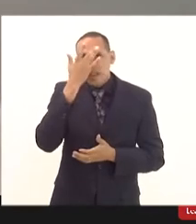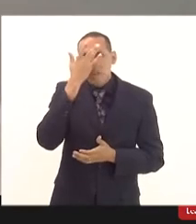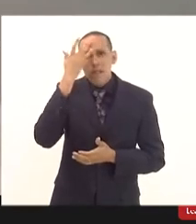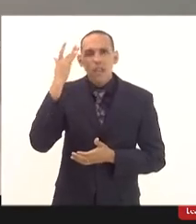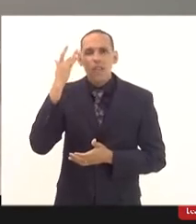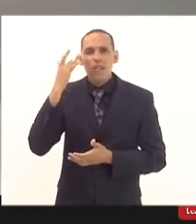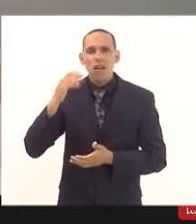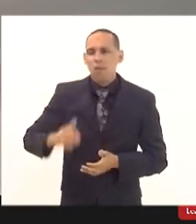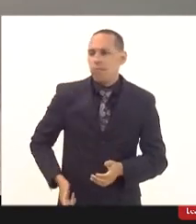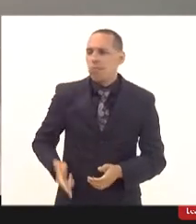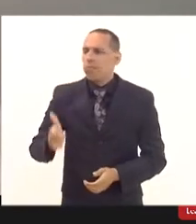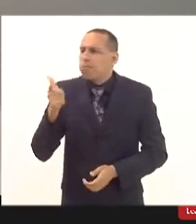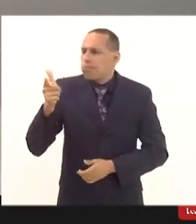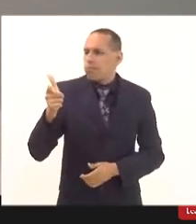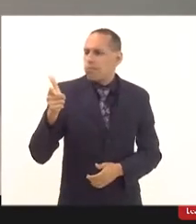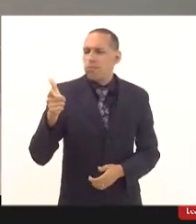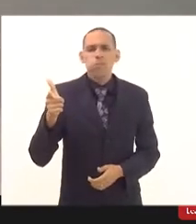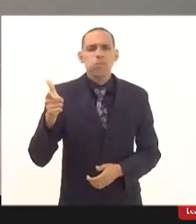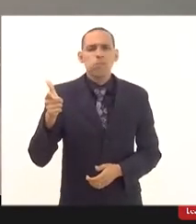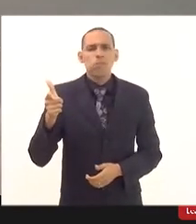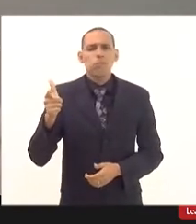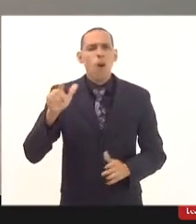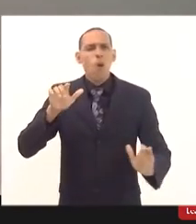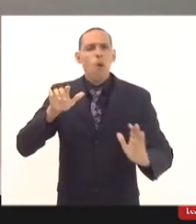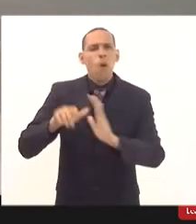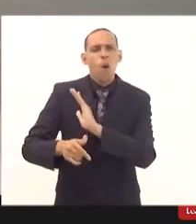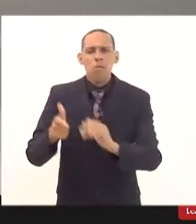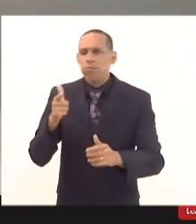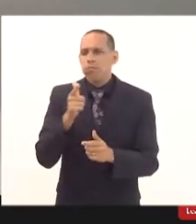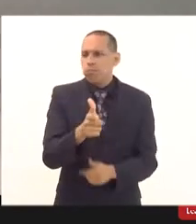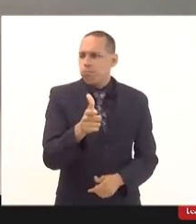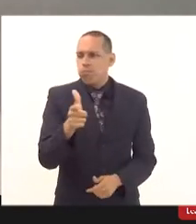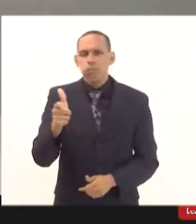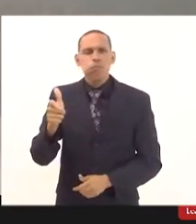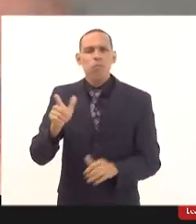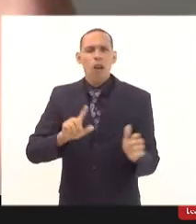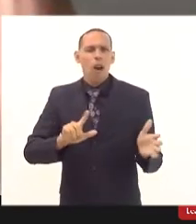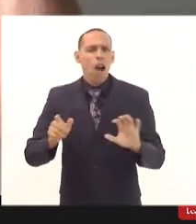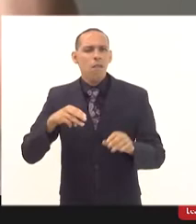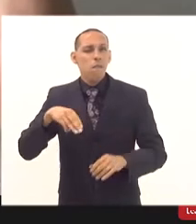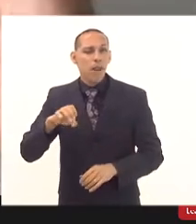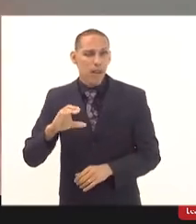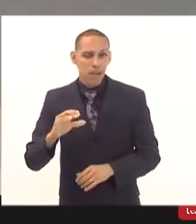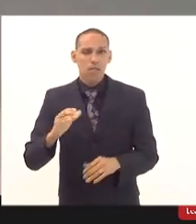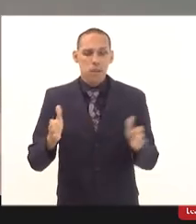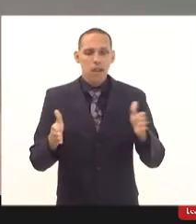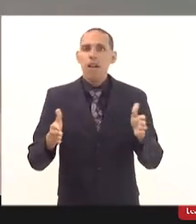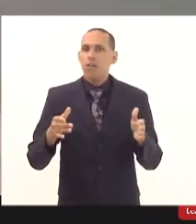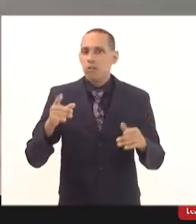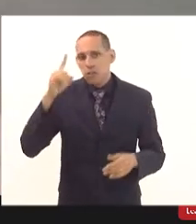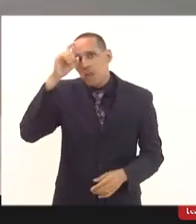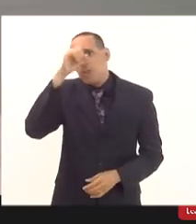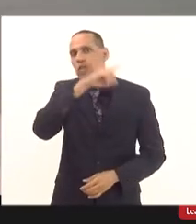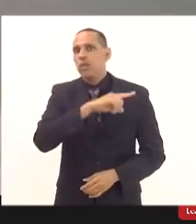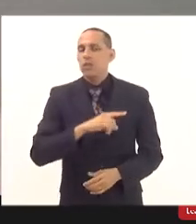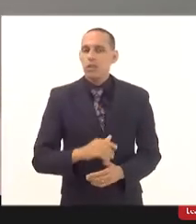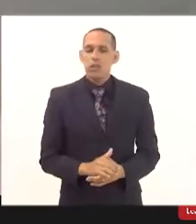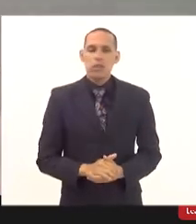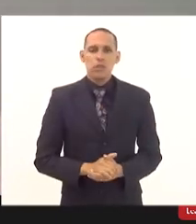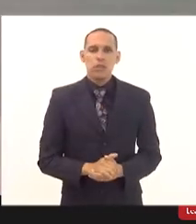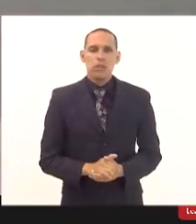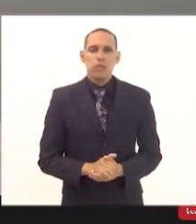diário em pudim uma de ação de grade Mark healy foi um período muito duro para todos os profissionais e para desconstrução